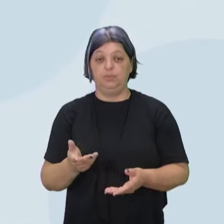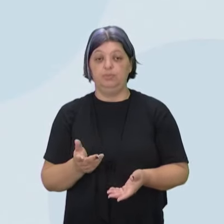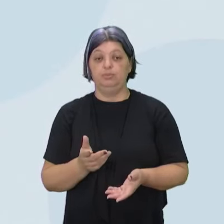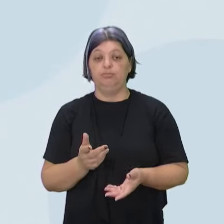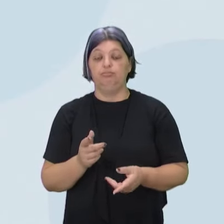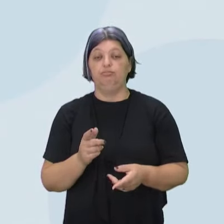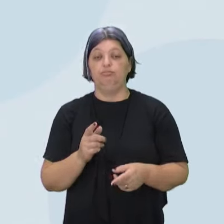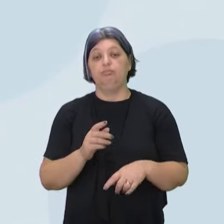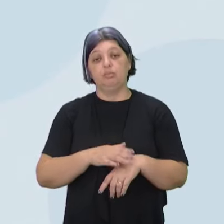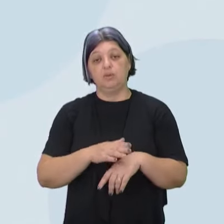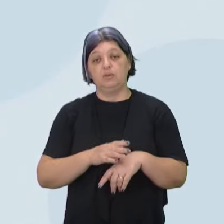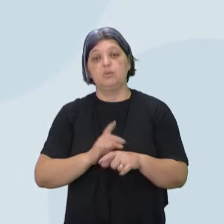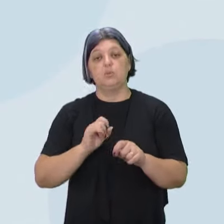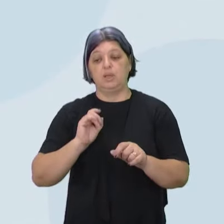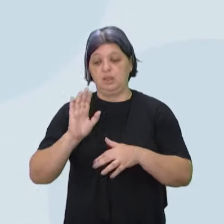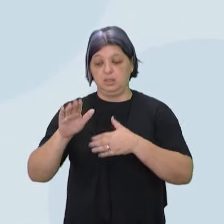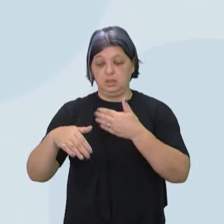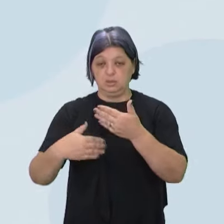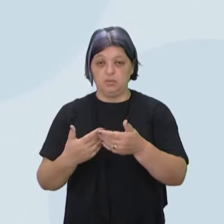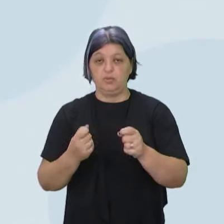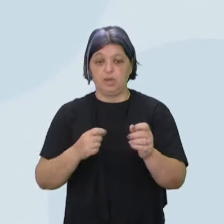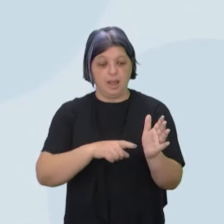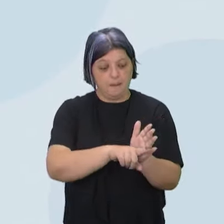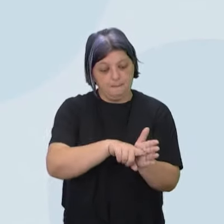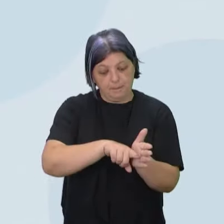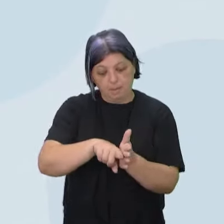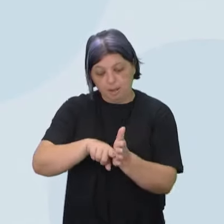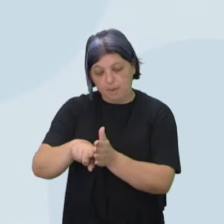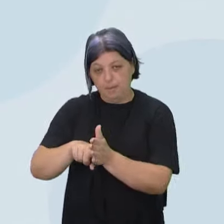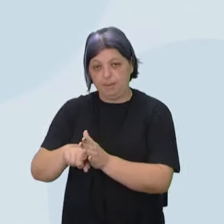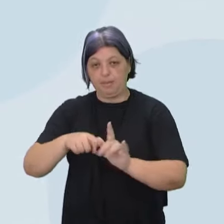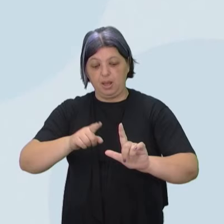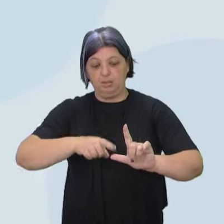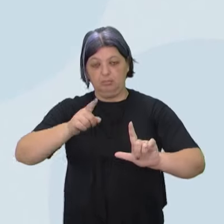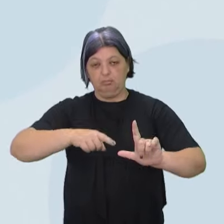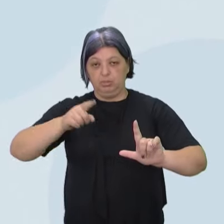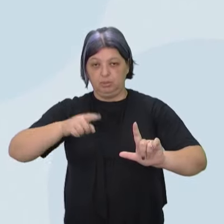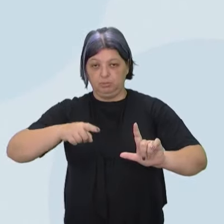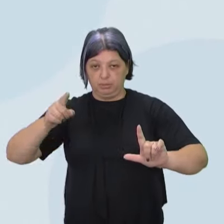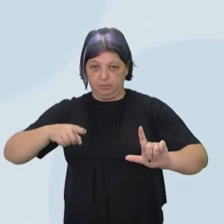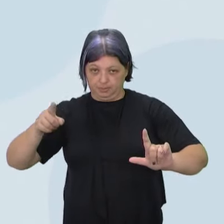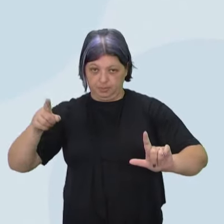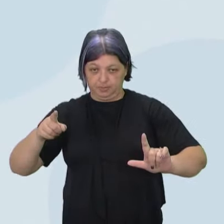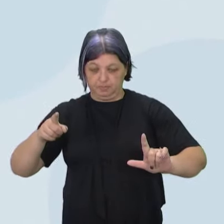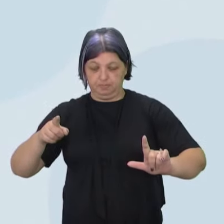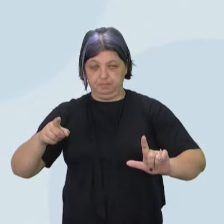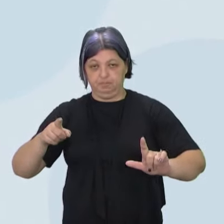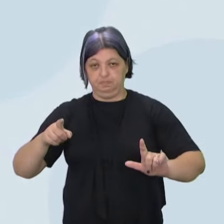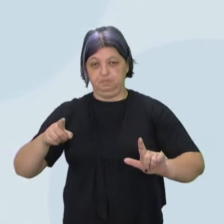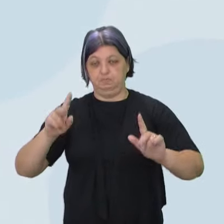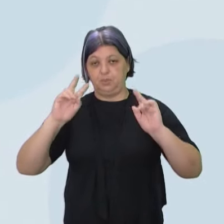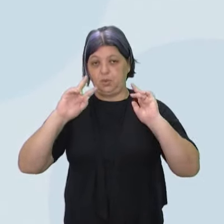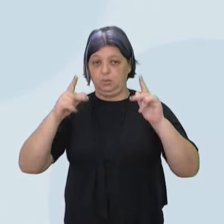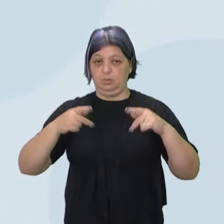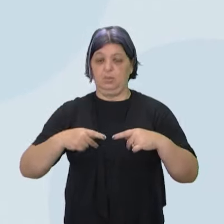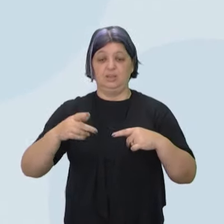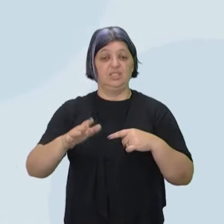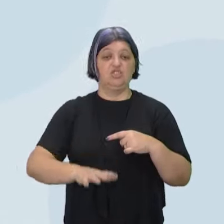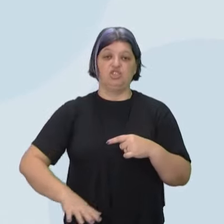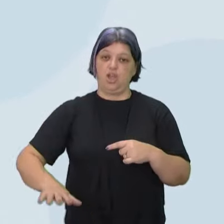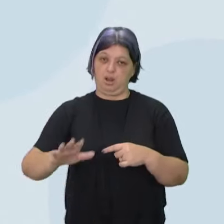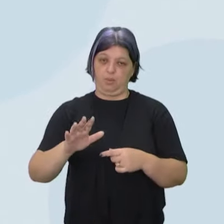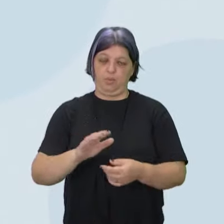ele vai desenvolver a demografia, a investigação das aplicações humanas em geral,